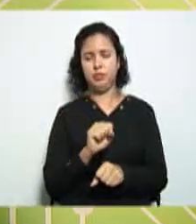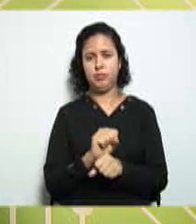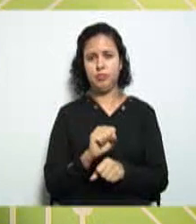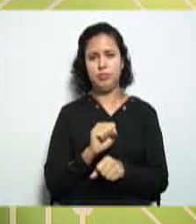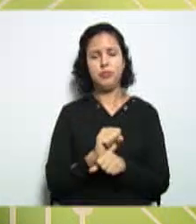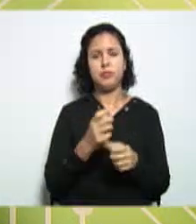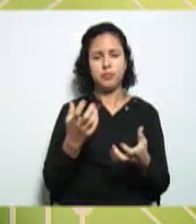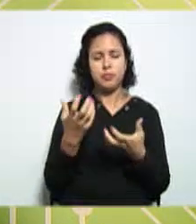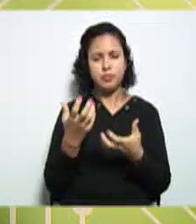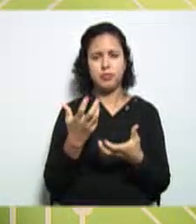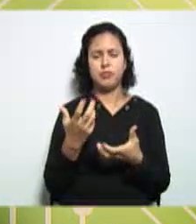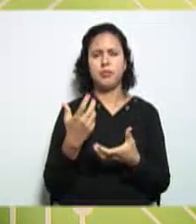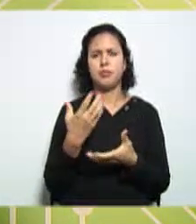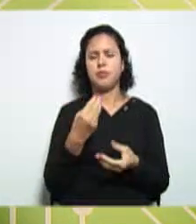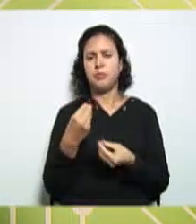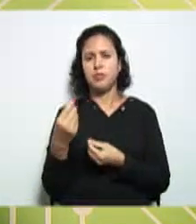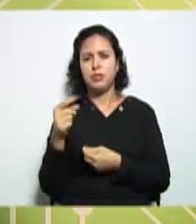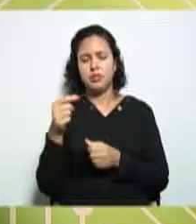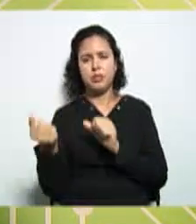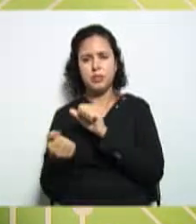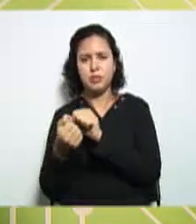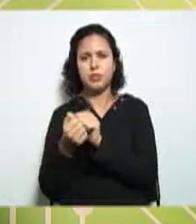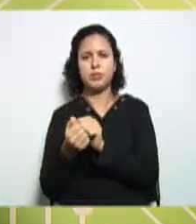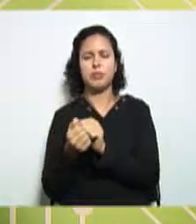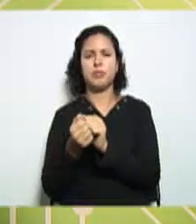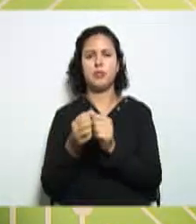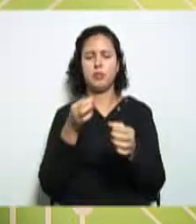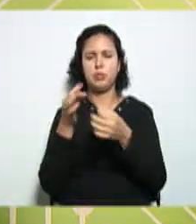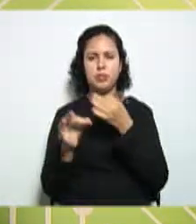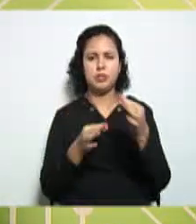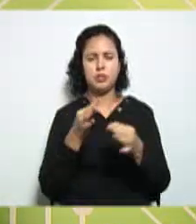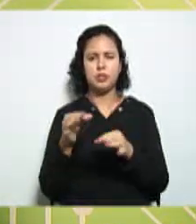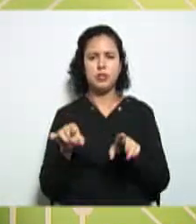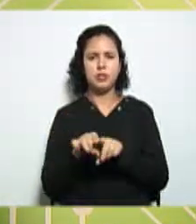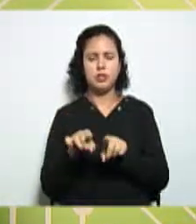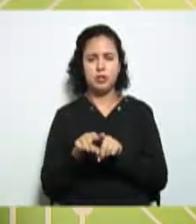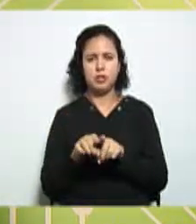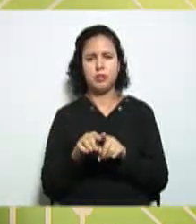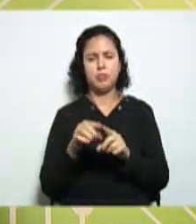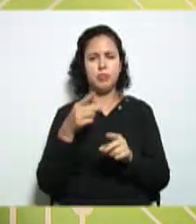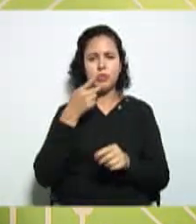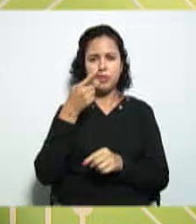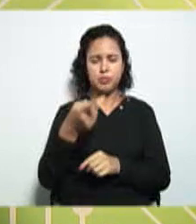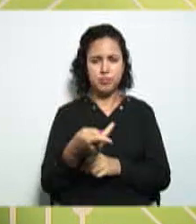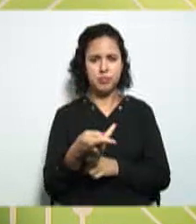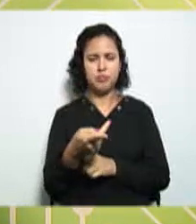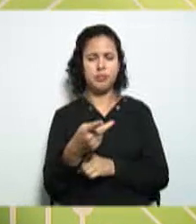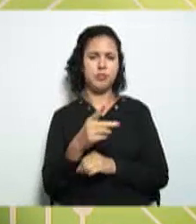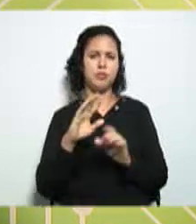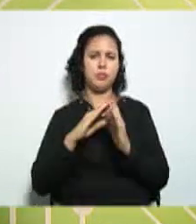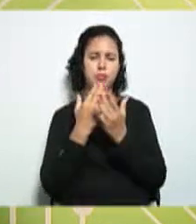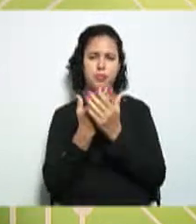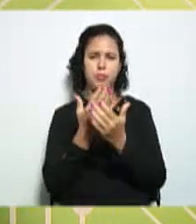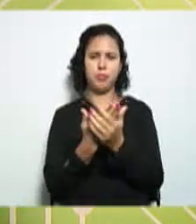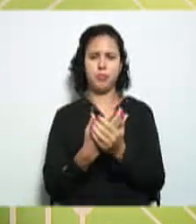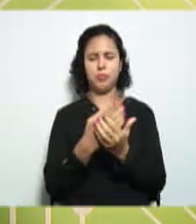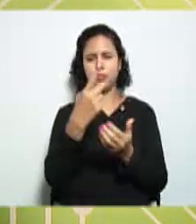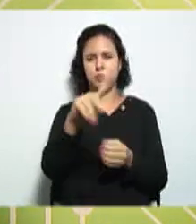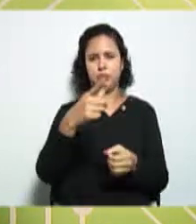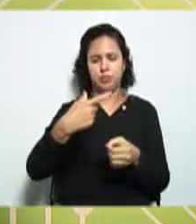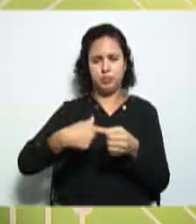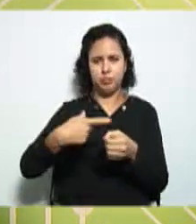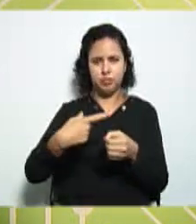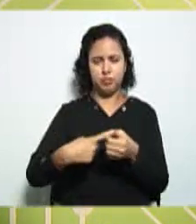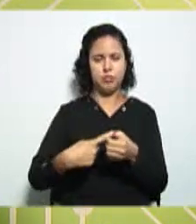e queremos muito que você participe e queremos também falar aí a sua escola, né? O seu município,